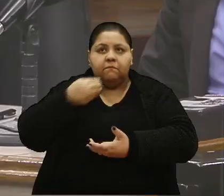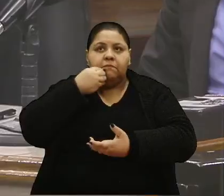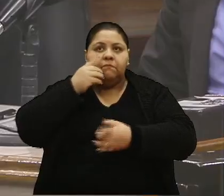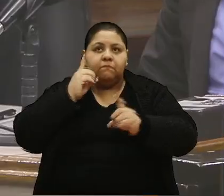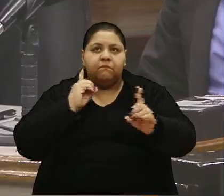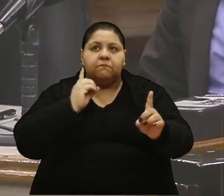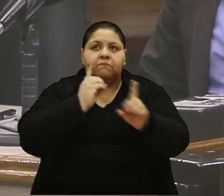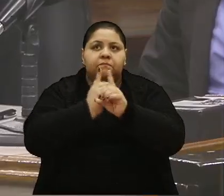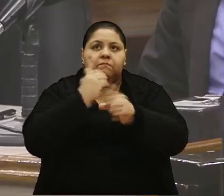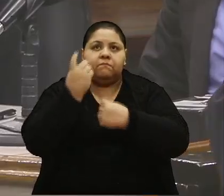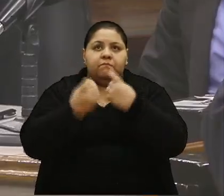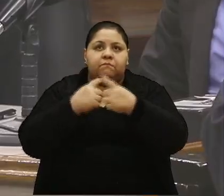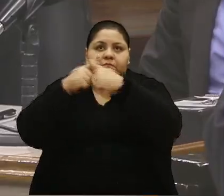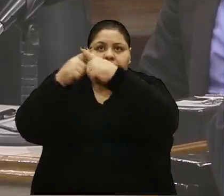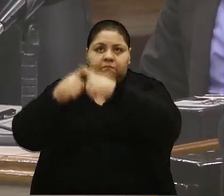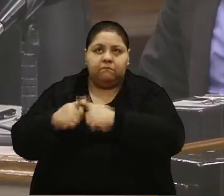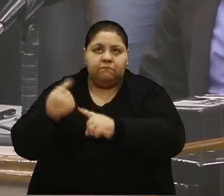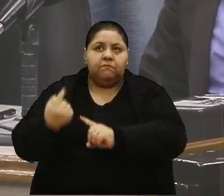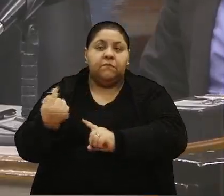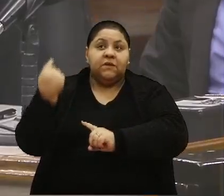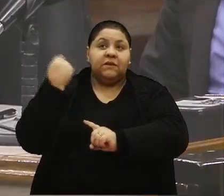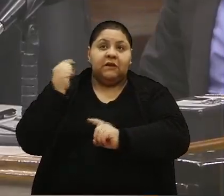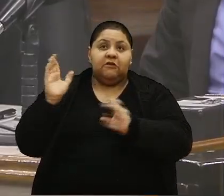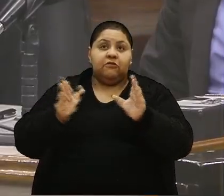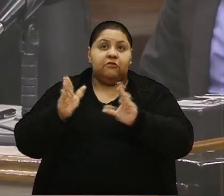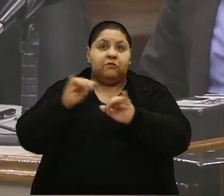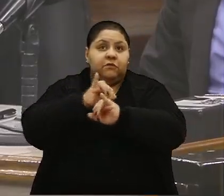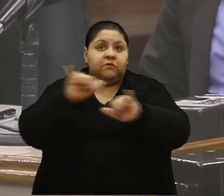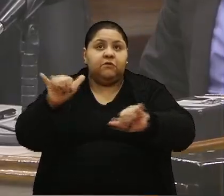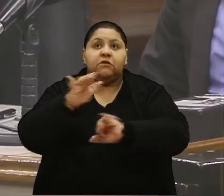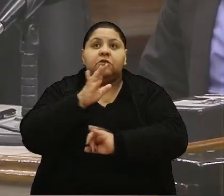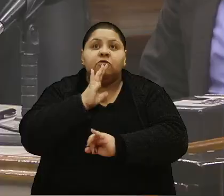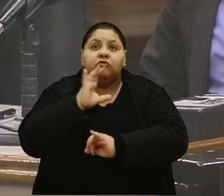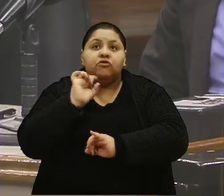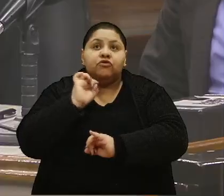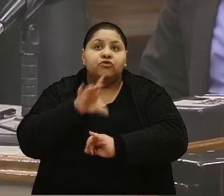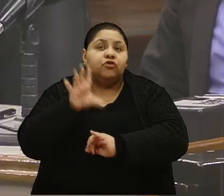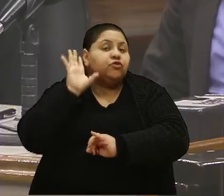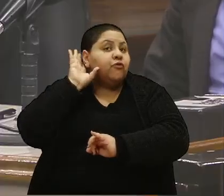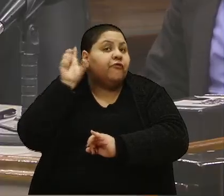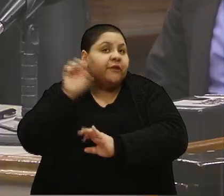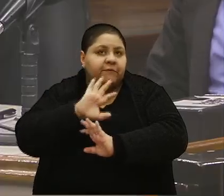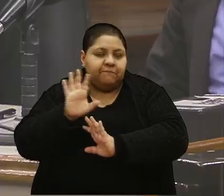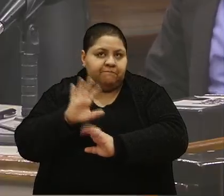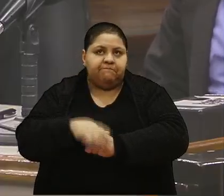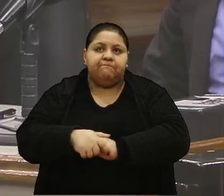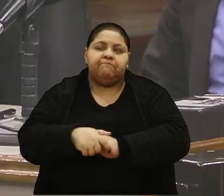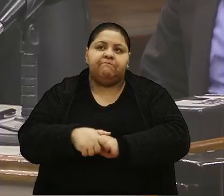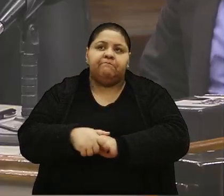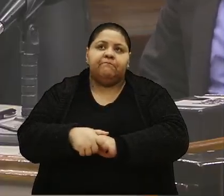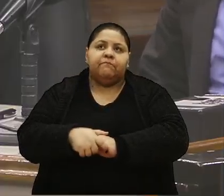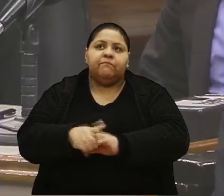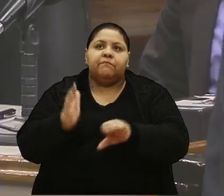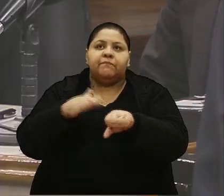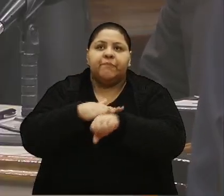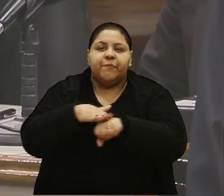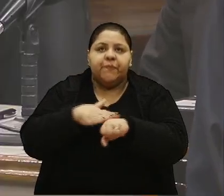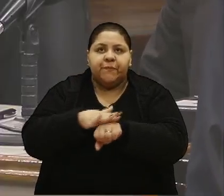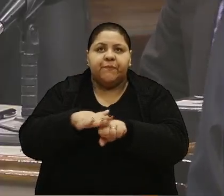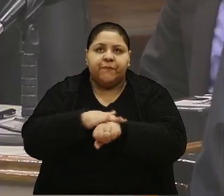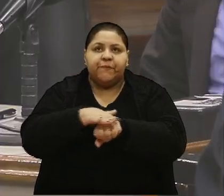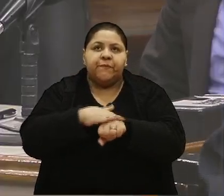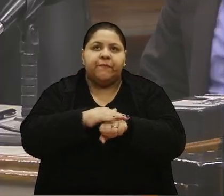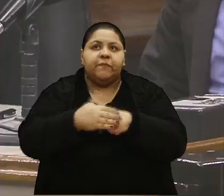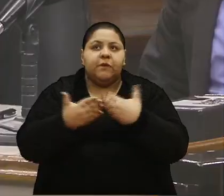ele algumas vezes, ainda na época da campanha. Não conhecia, só conhecia de ouvir falar. E daí, quando conversamos pessoalmente, trocamos